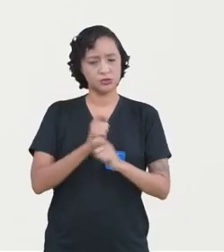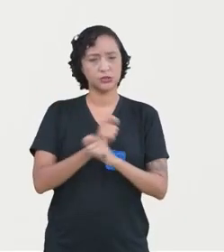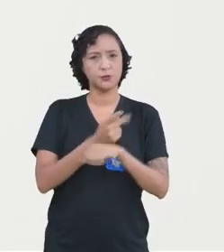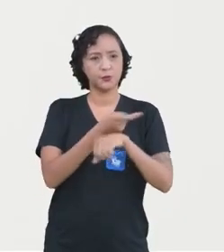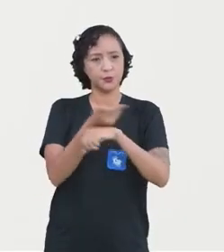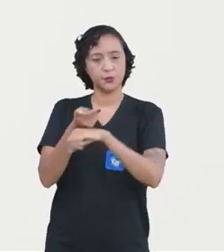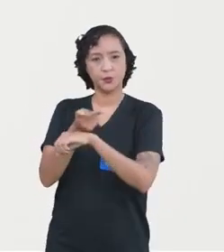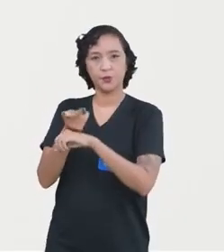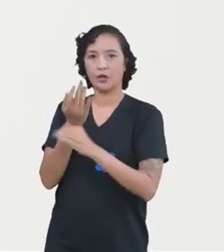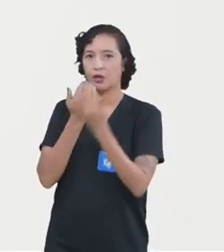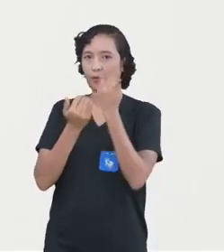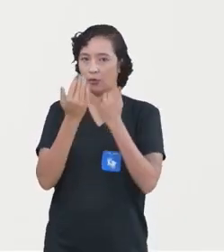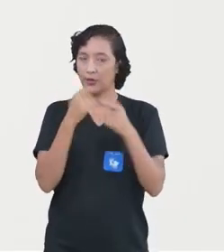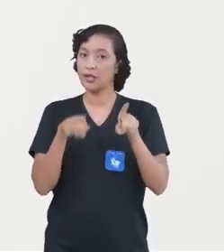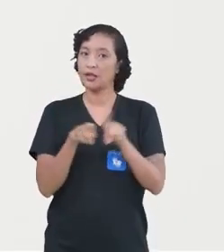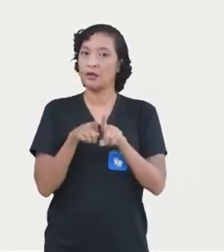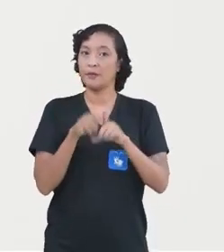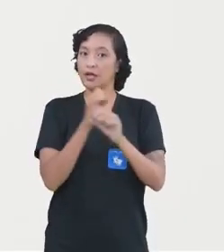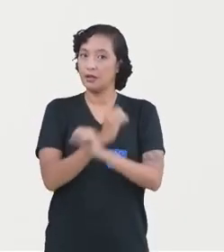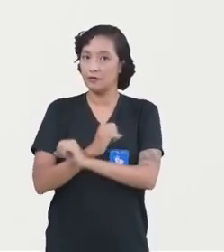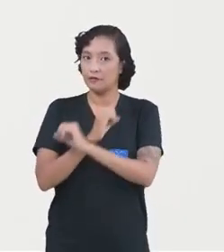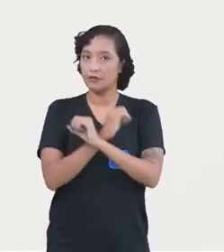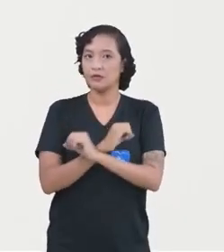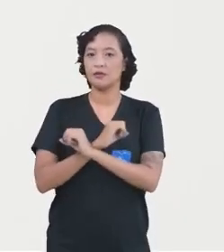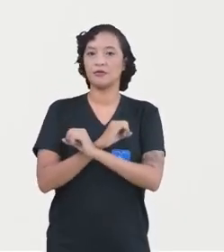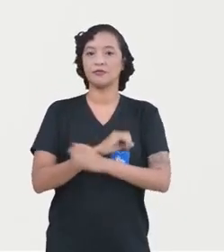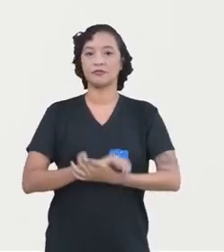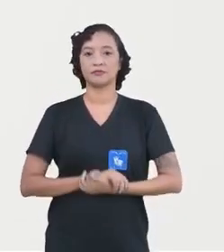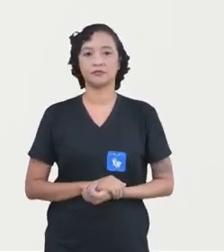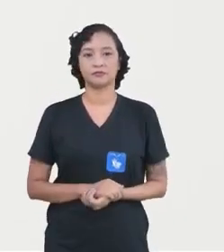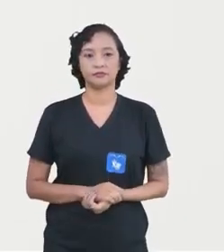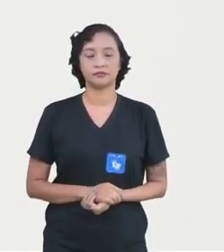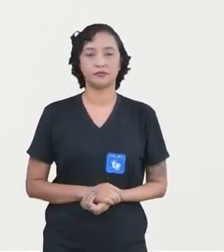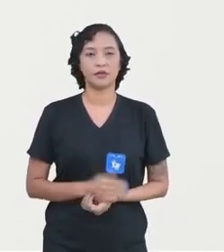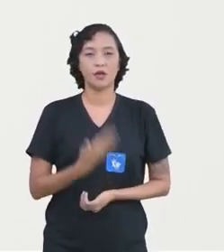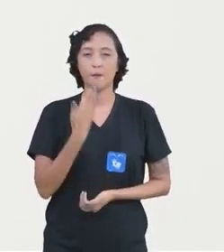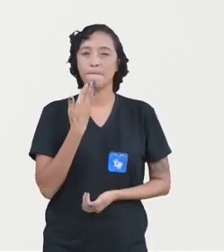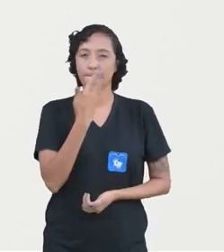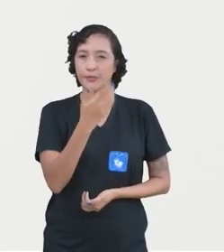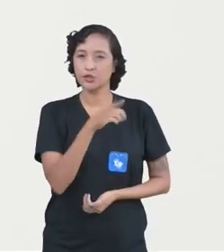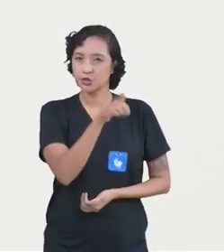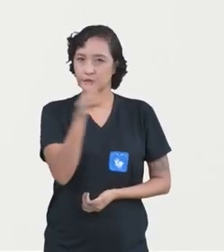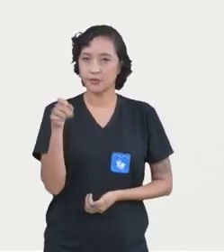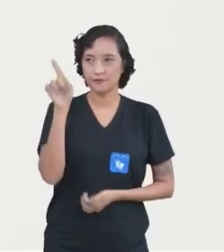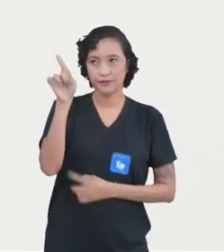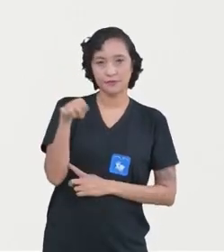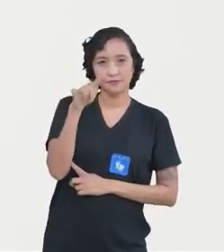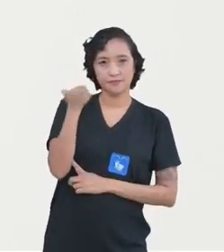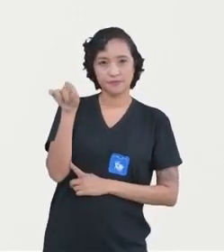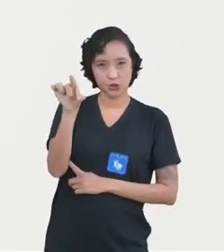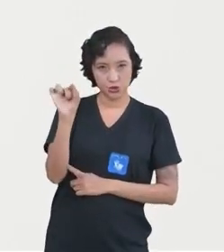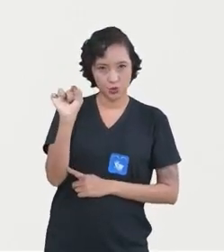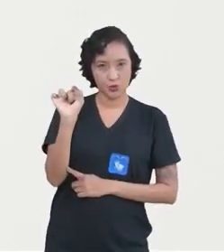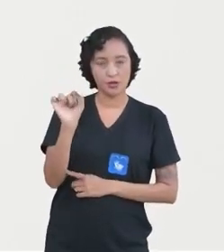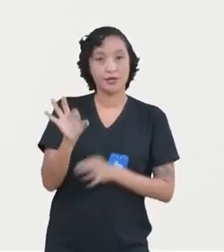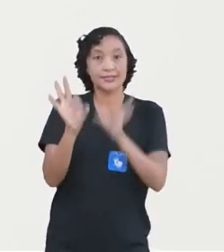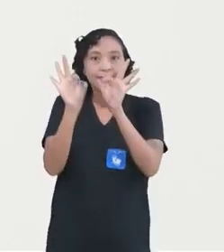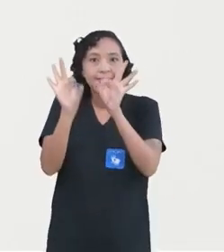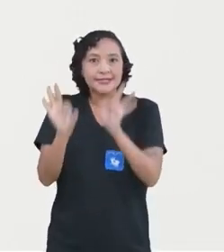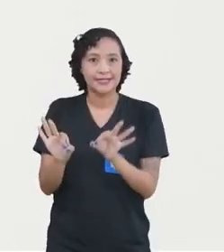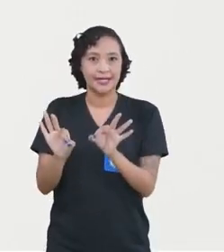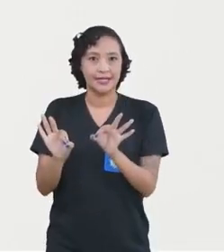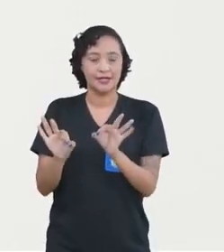e nos defender, tá bom? Aí eu pedi que vocês marcassem a ordem